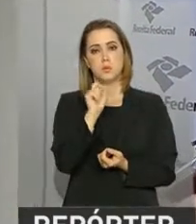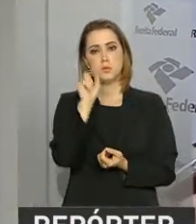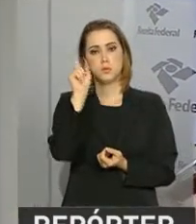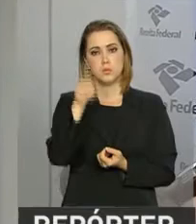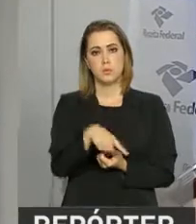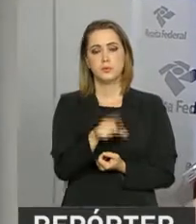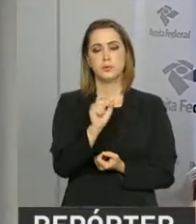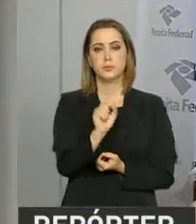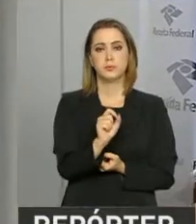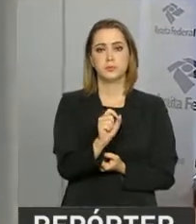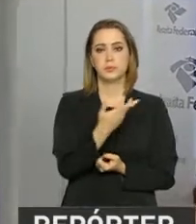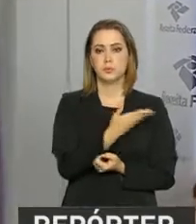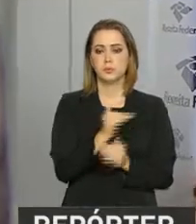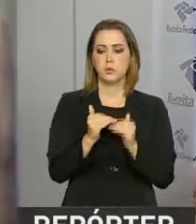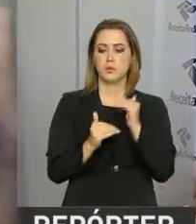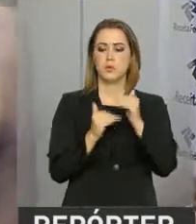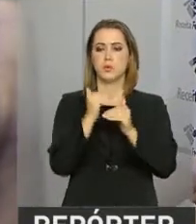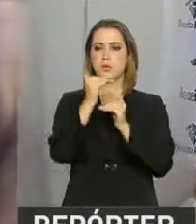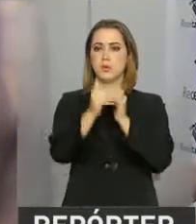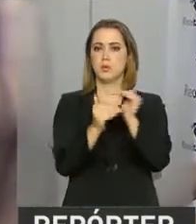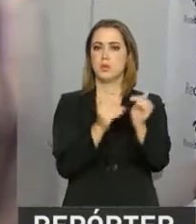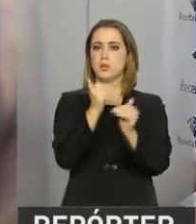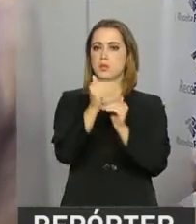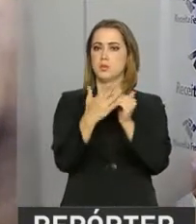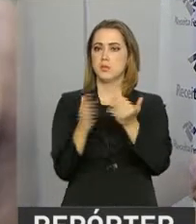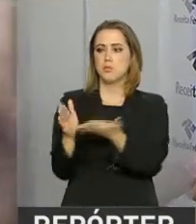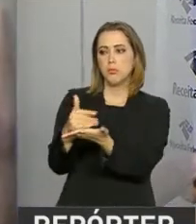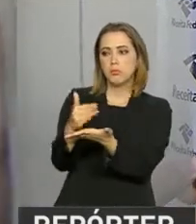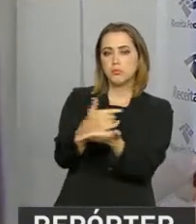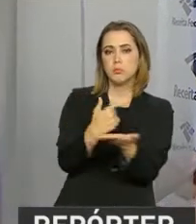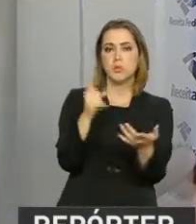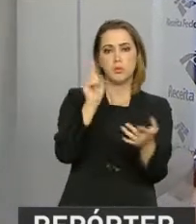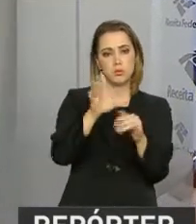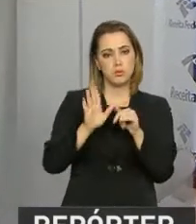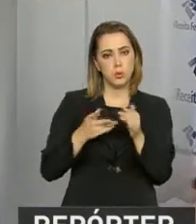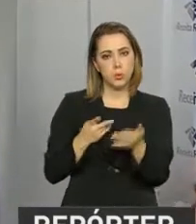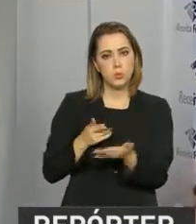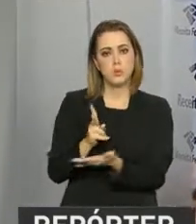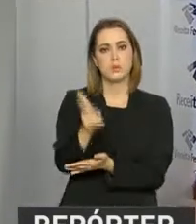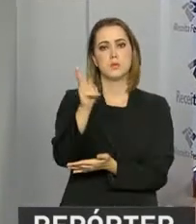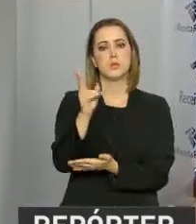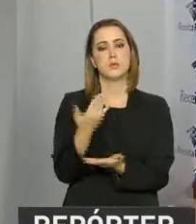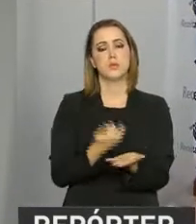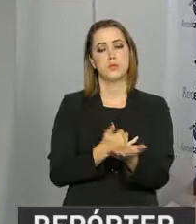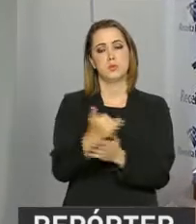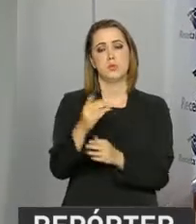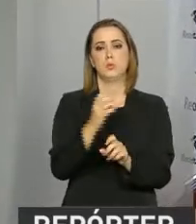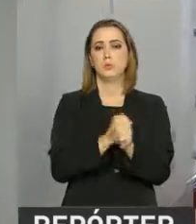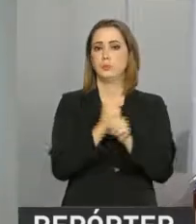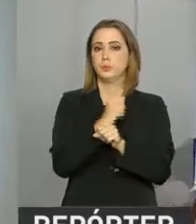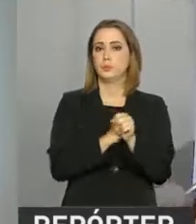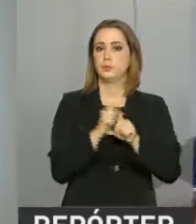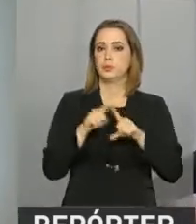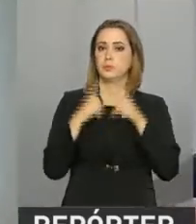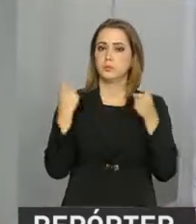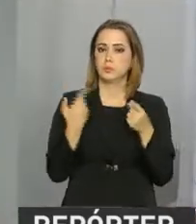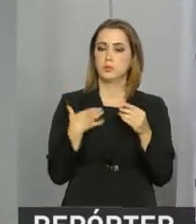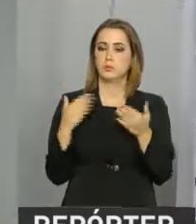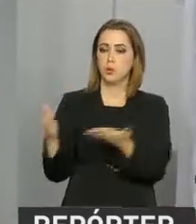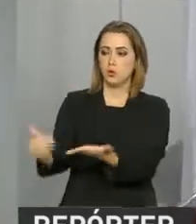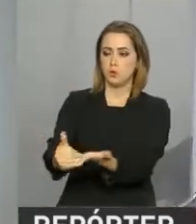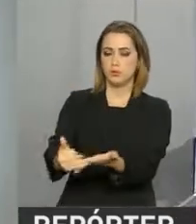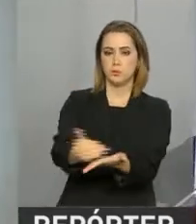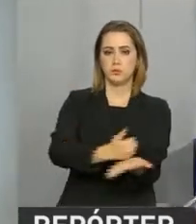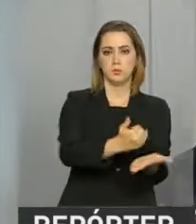é e esse crescimento esse aumento vai sustentar e ao longo do ano mas o patamar de arrecadação neste